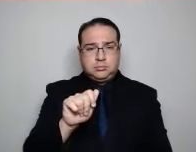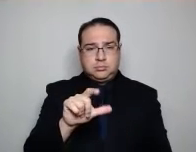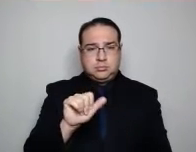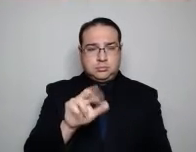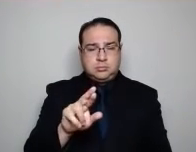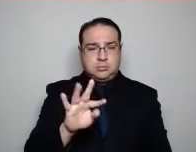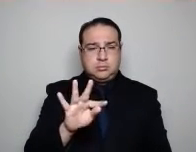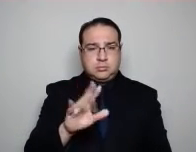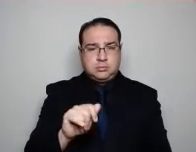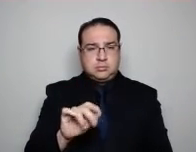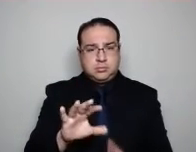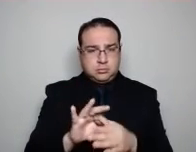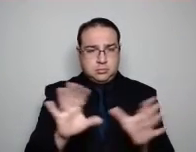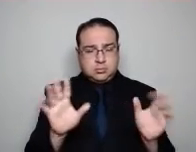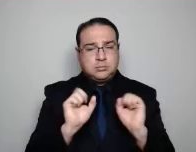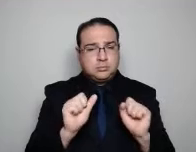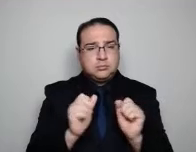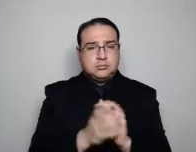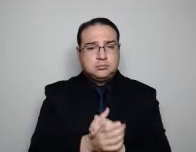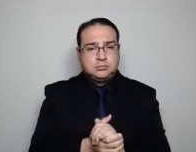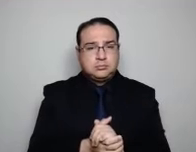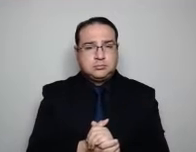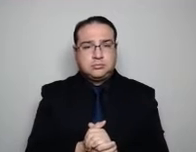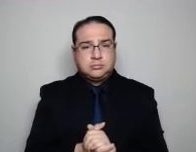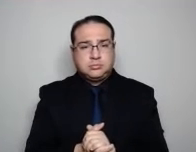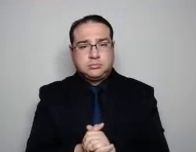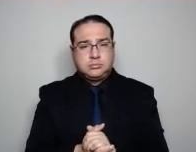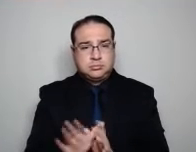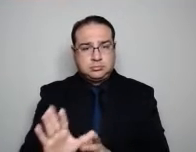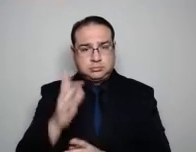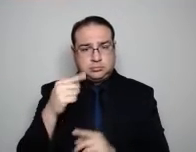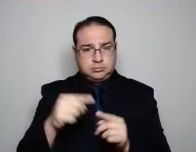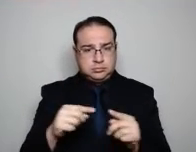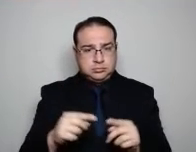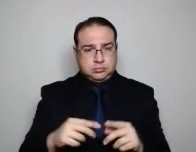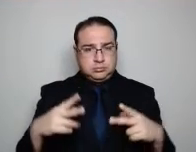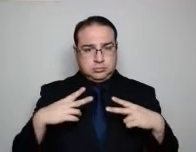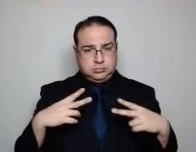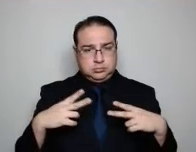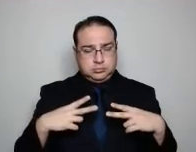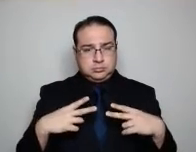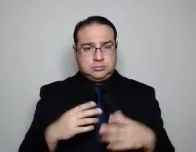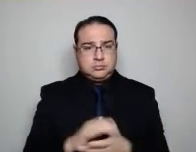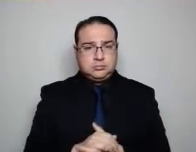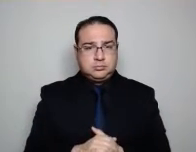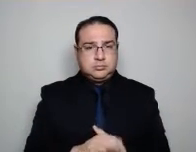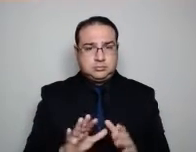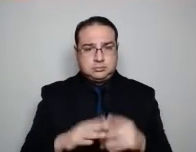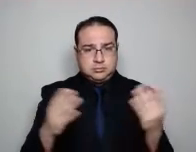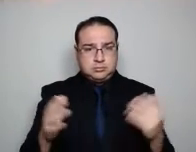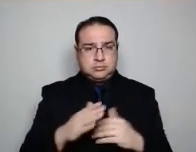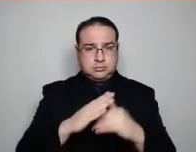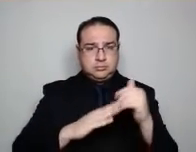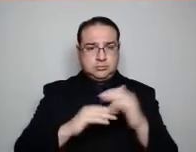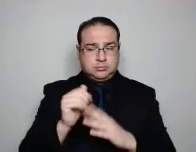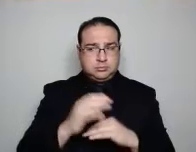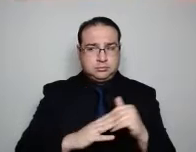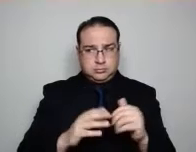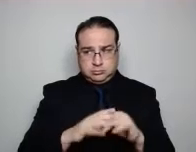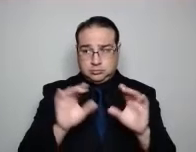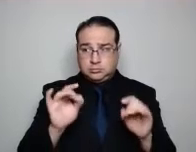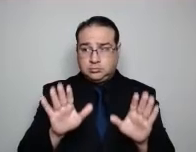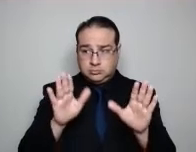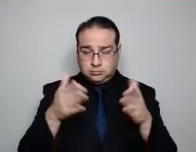Ele poderia, excelências, se a competência fosse privativa. Mas a competência é exclusiva